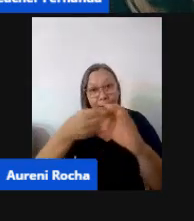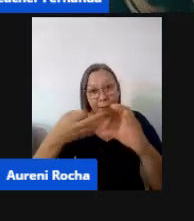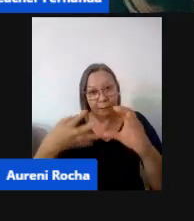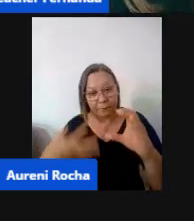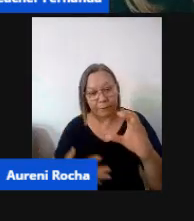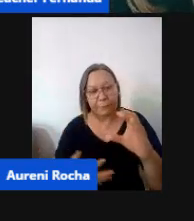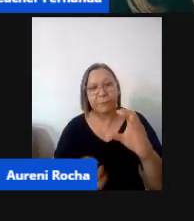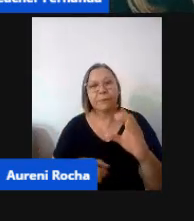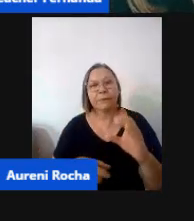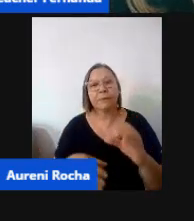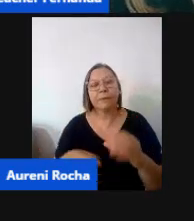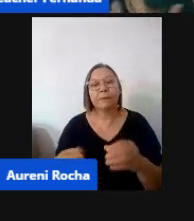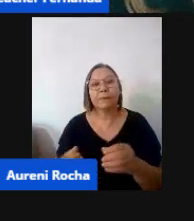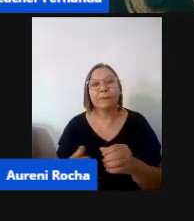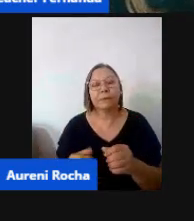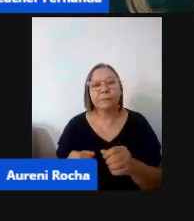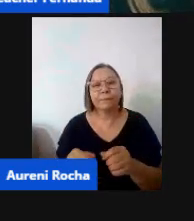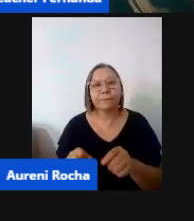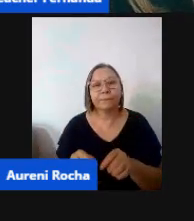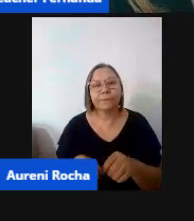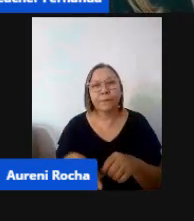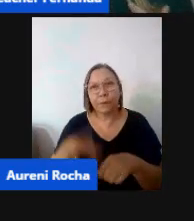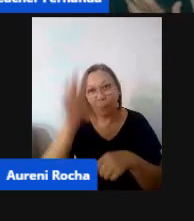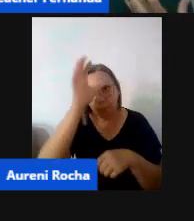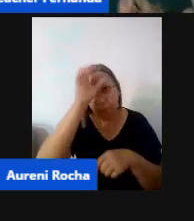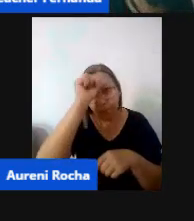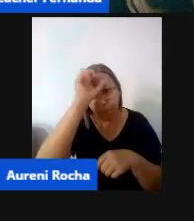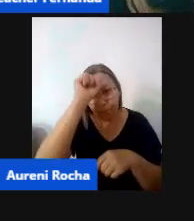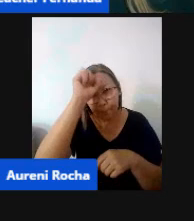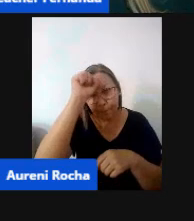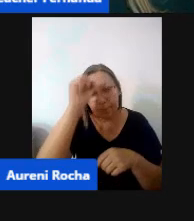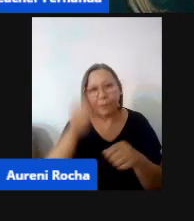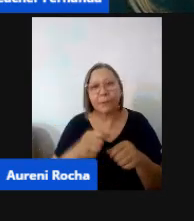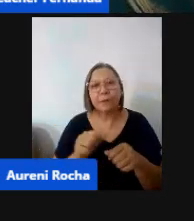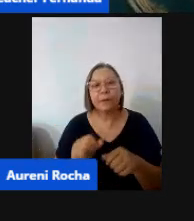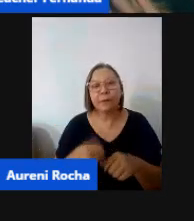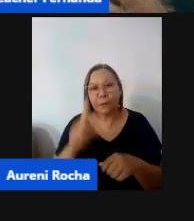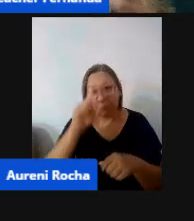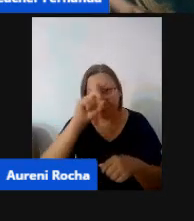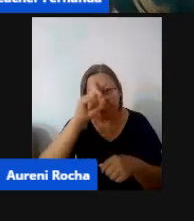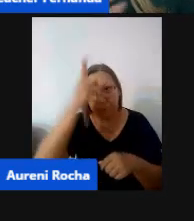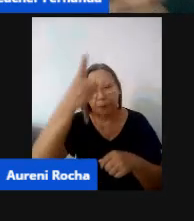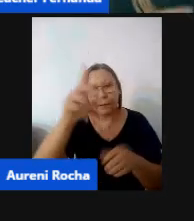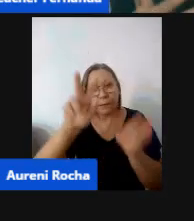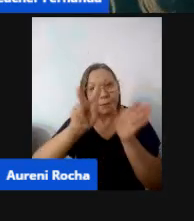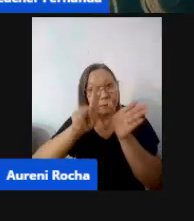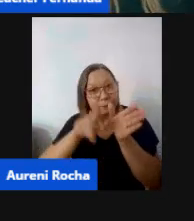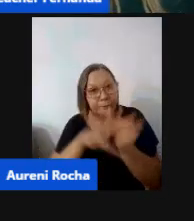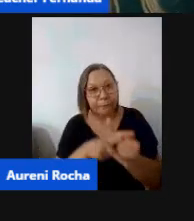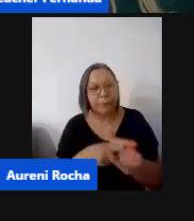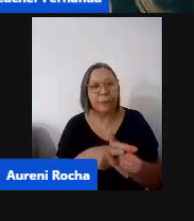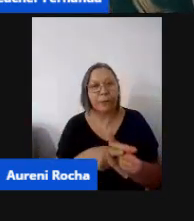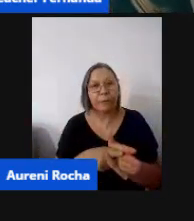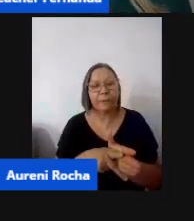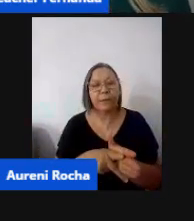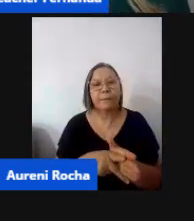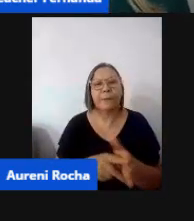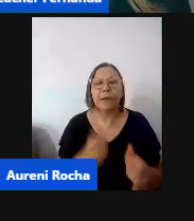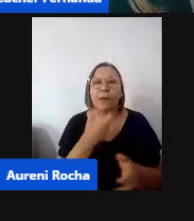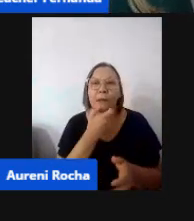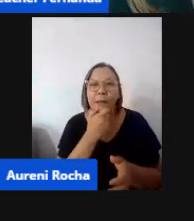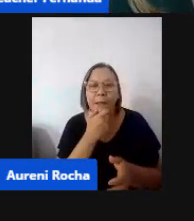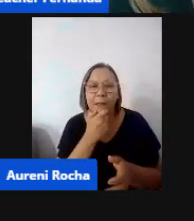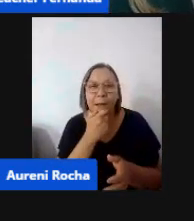aí do que eu aprendi e de uma criação própria, ou seja, não só de templates prontos do